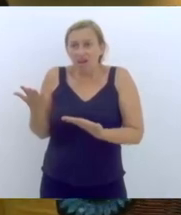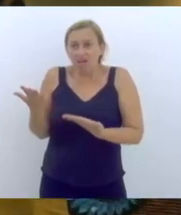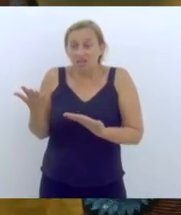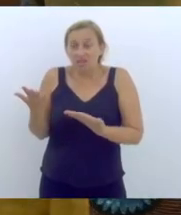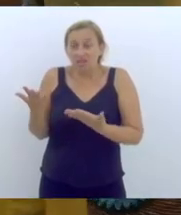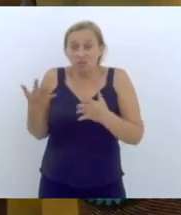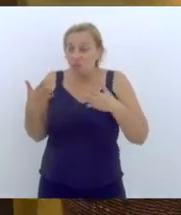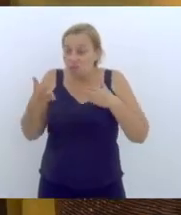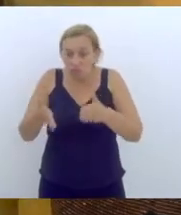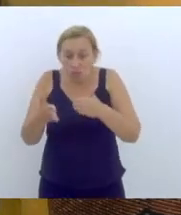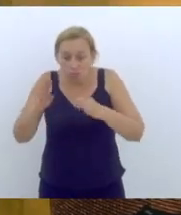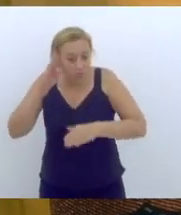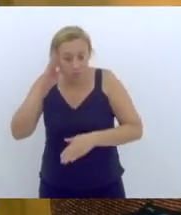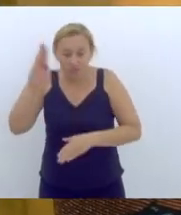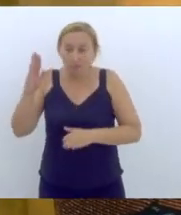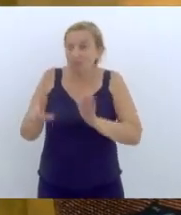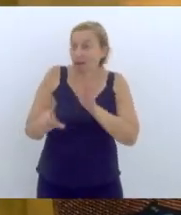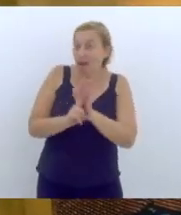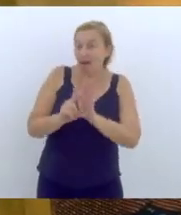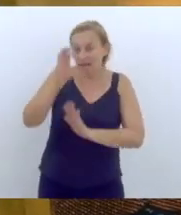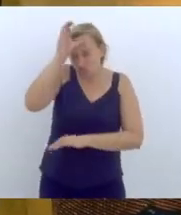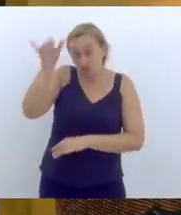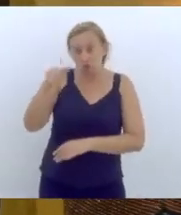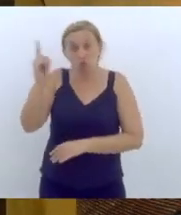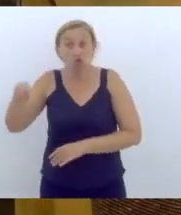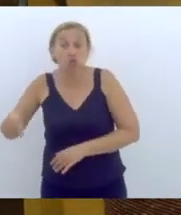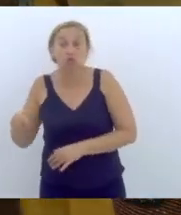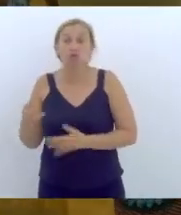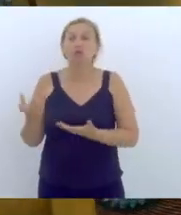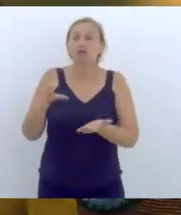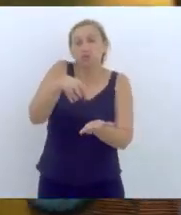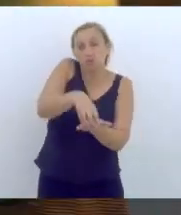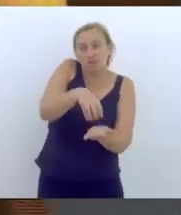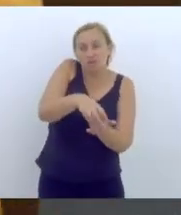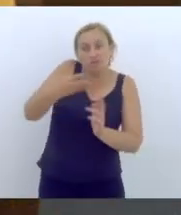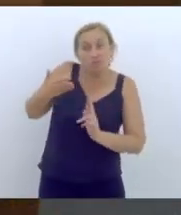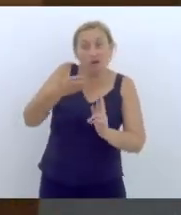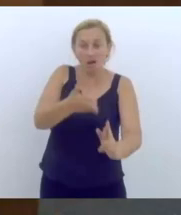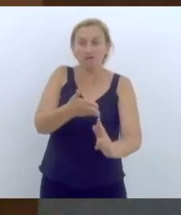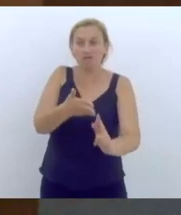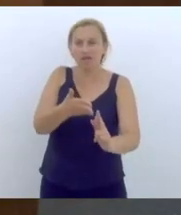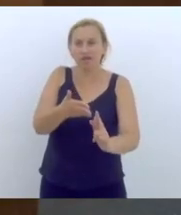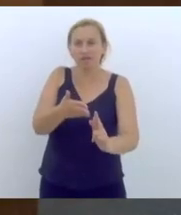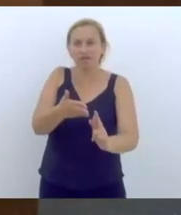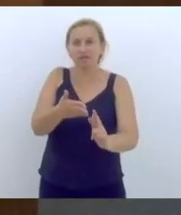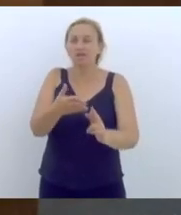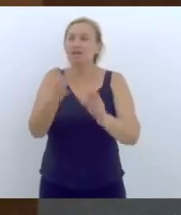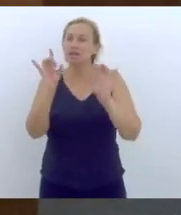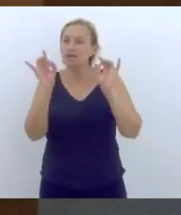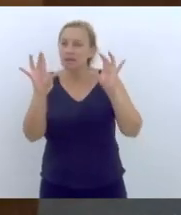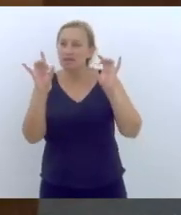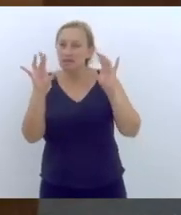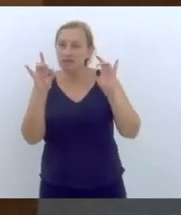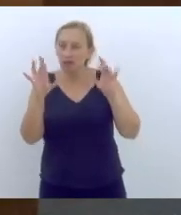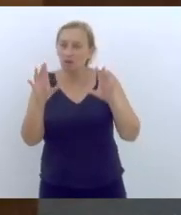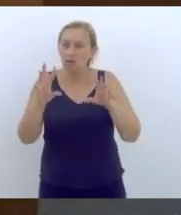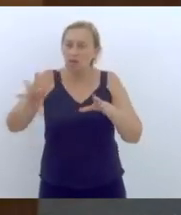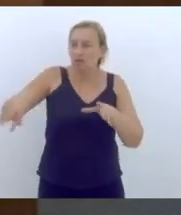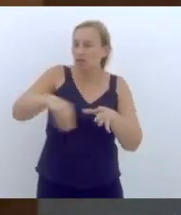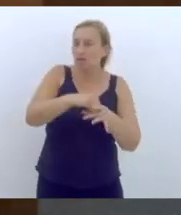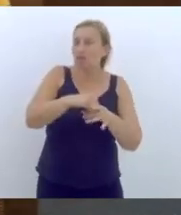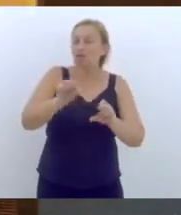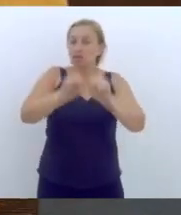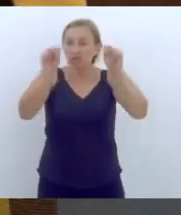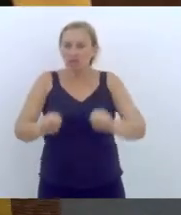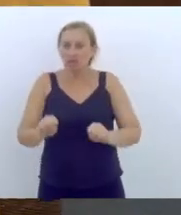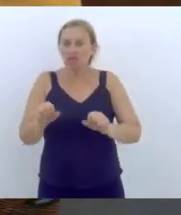o grande destaque da lei da Tia Ju, a criação do centro de referência especializado e a implementação do